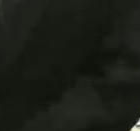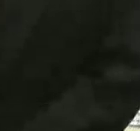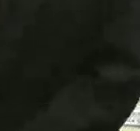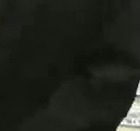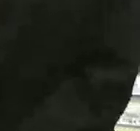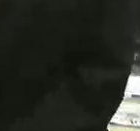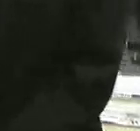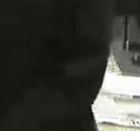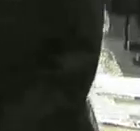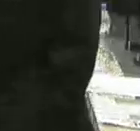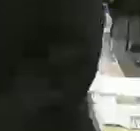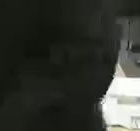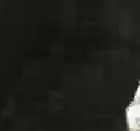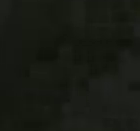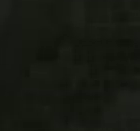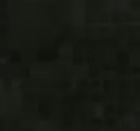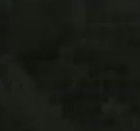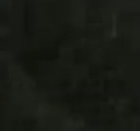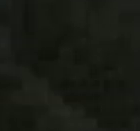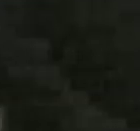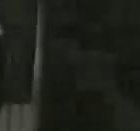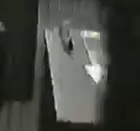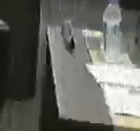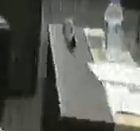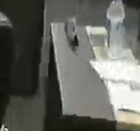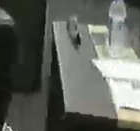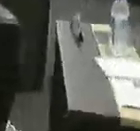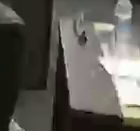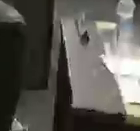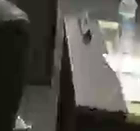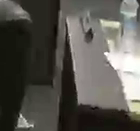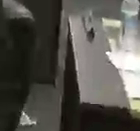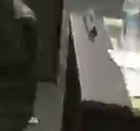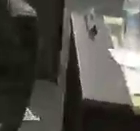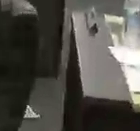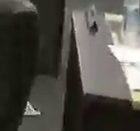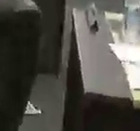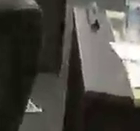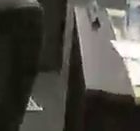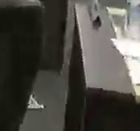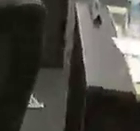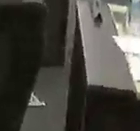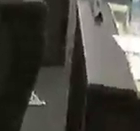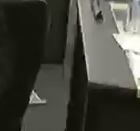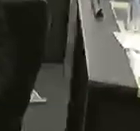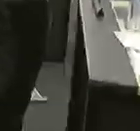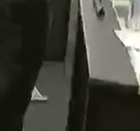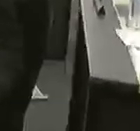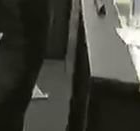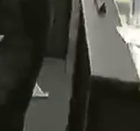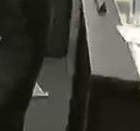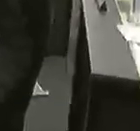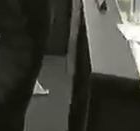vereador. Boa noite. Obrigado pela entrevista. A sessão já está sendo retomada rapidamente. Projetos previstos: